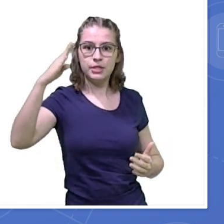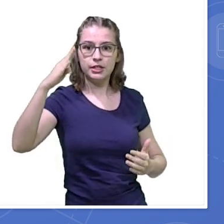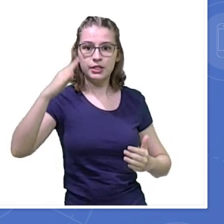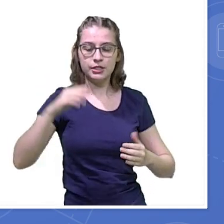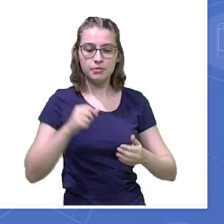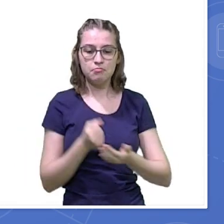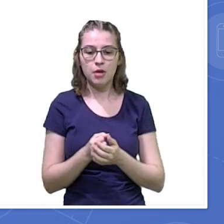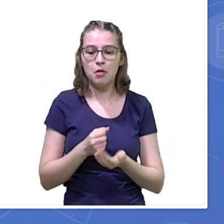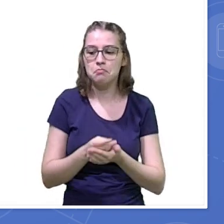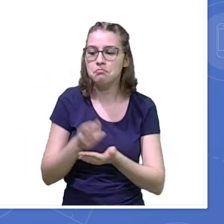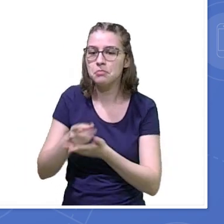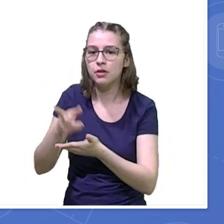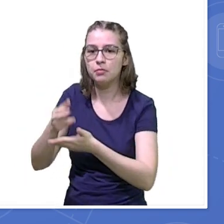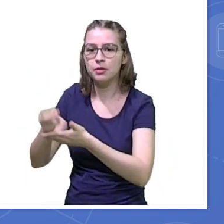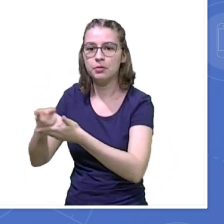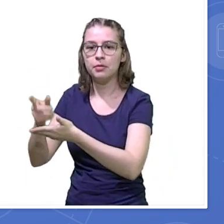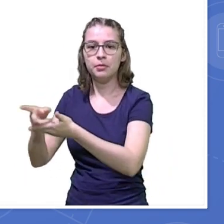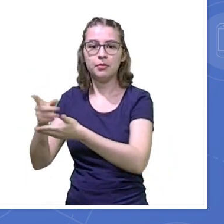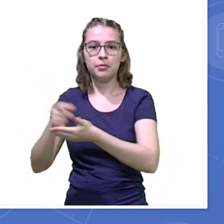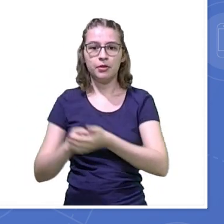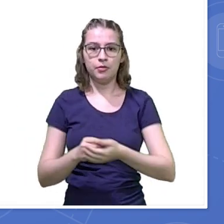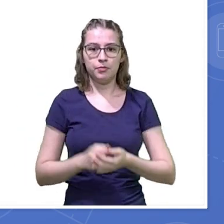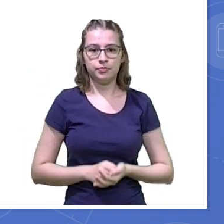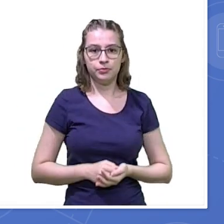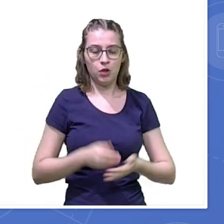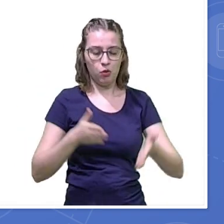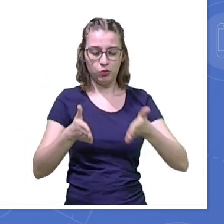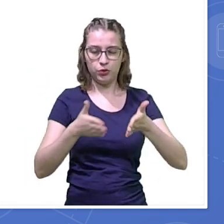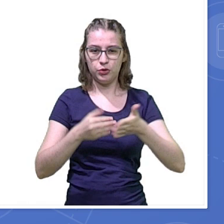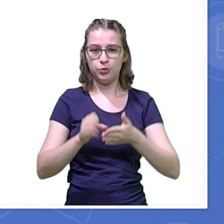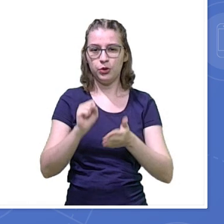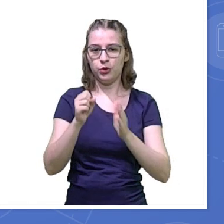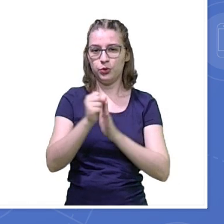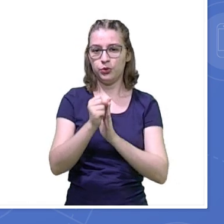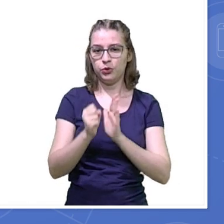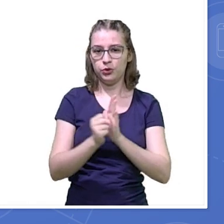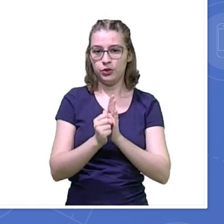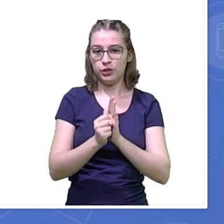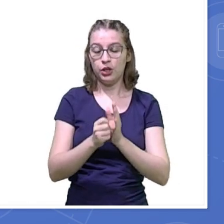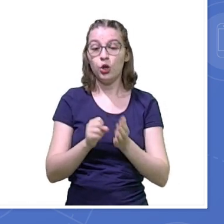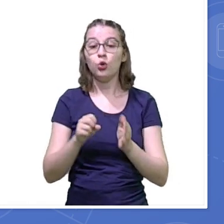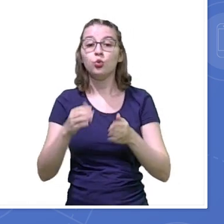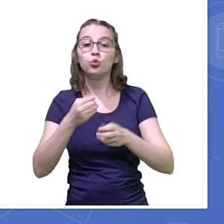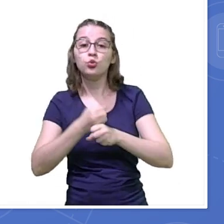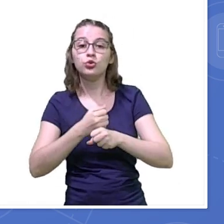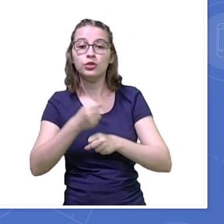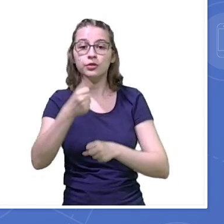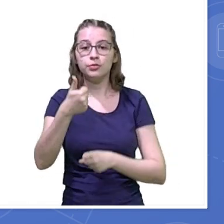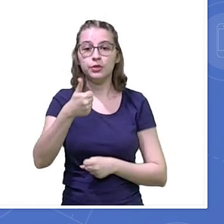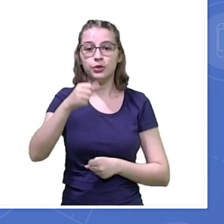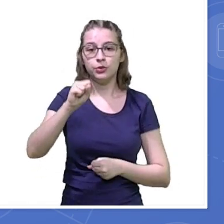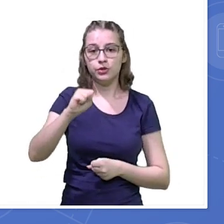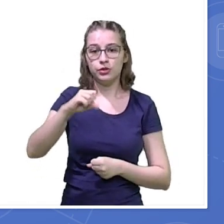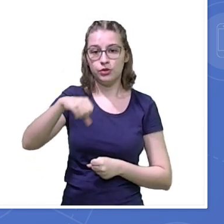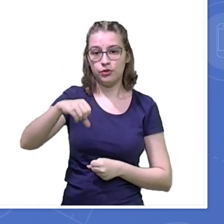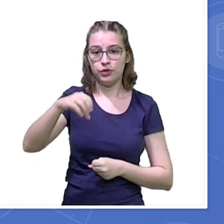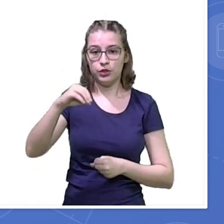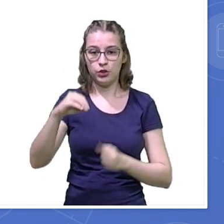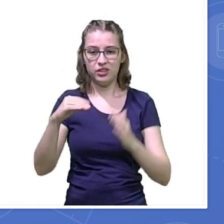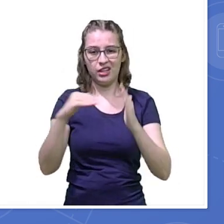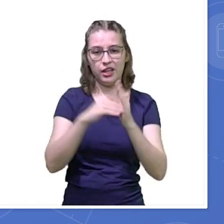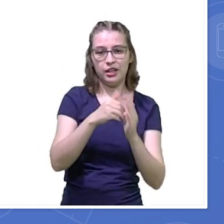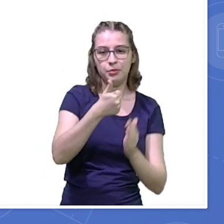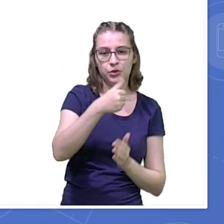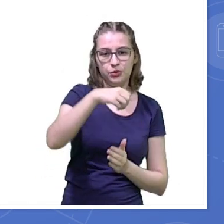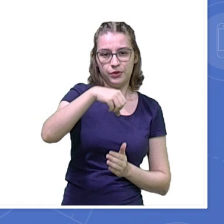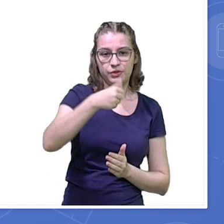exportação, alcançando o ponto máximo entre 1898 e 1910. Dentre as consequências dessa